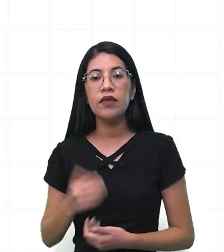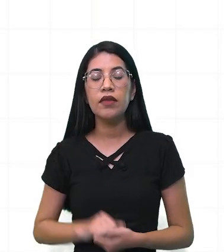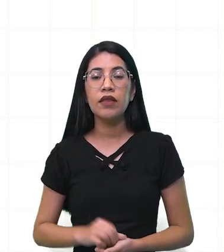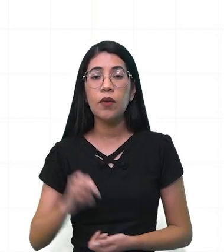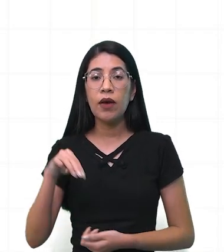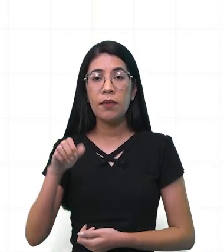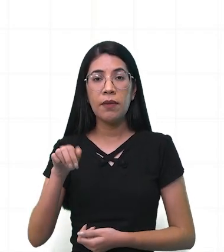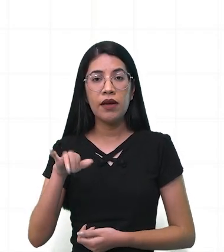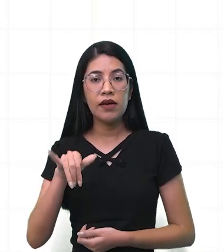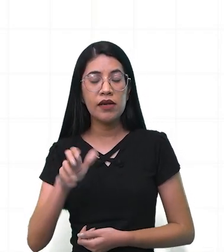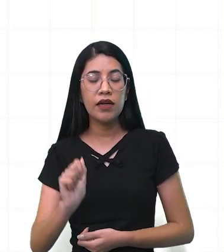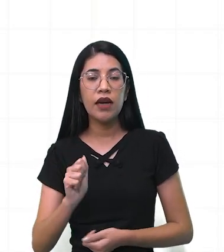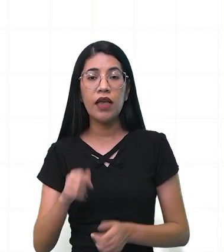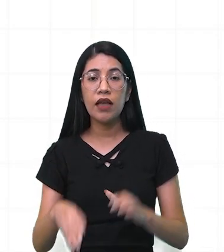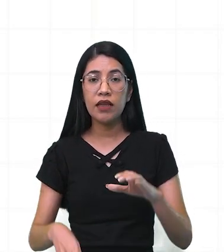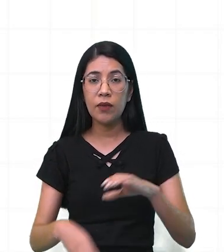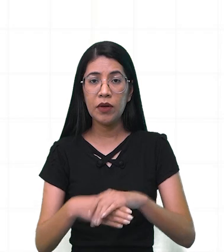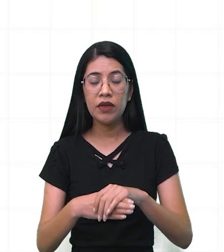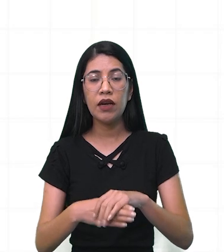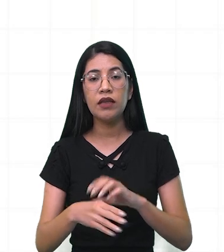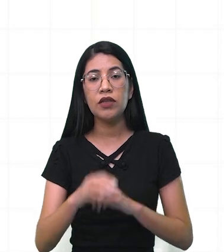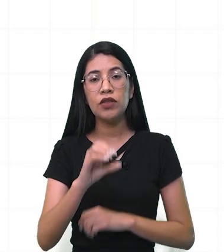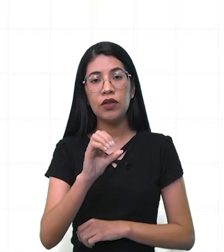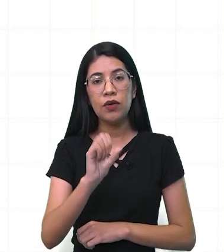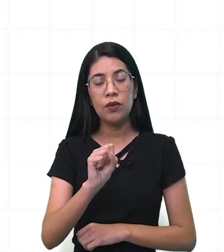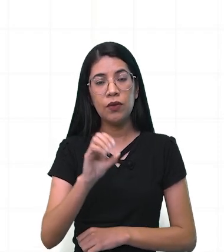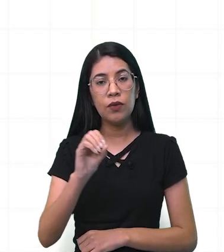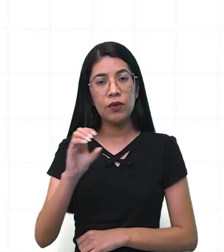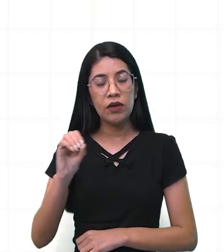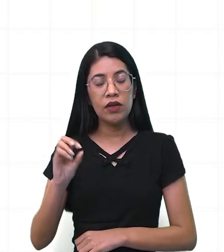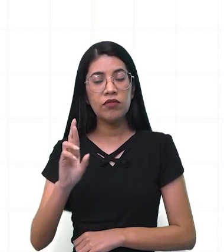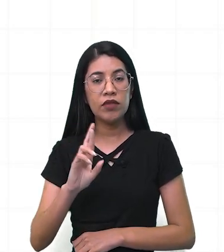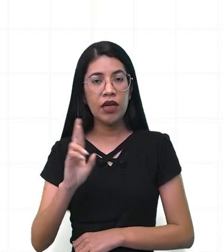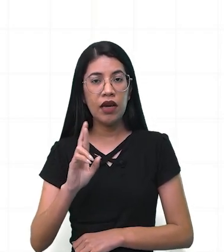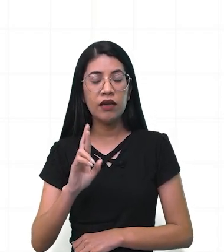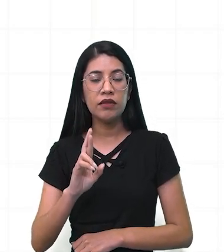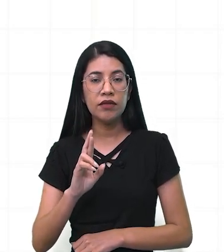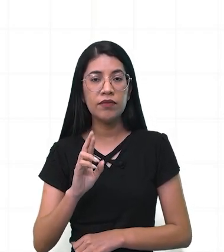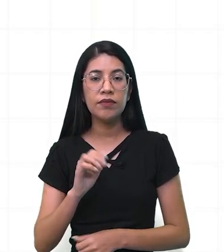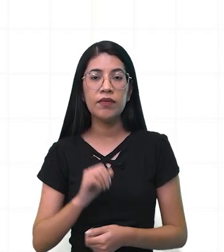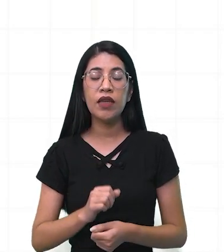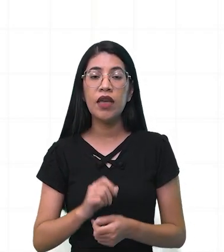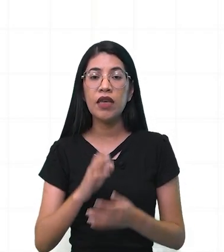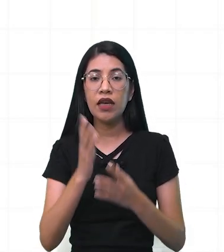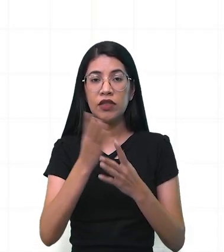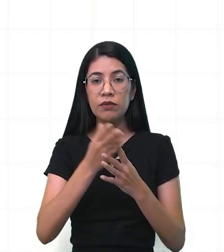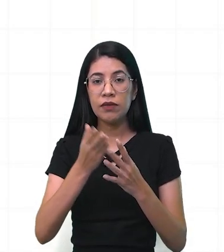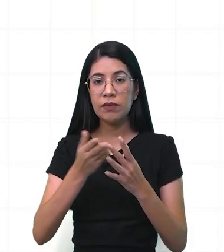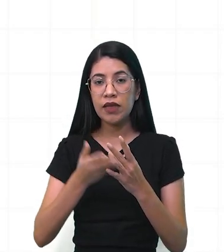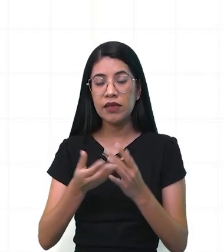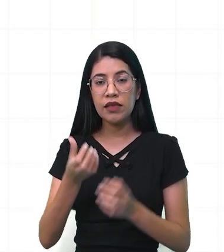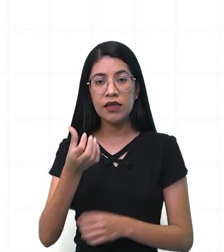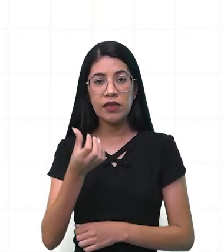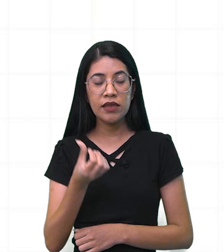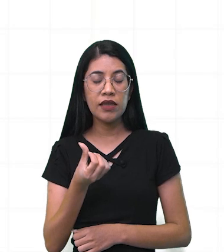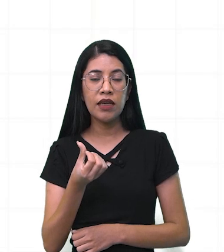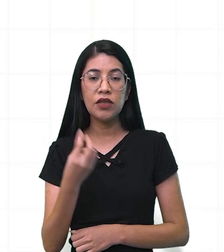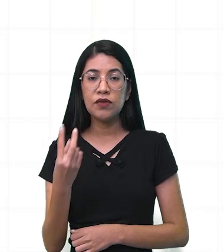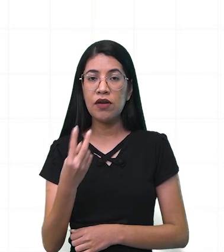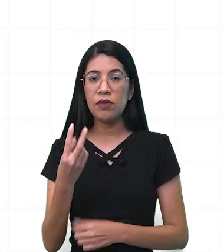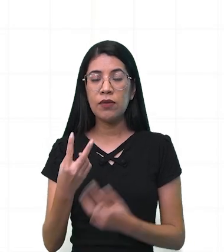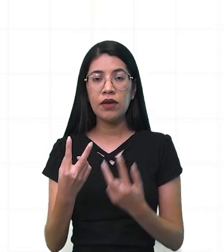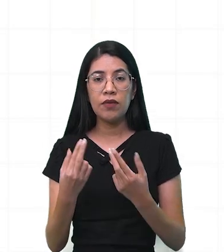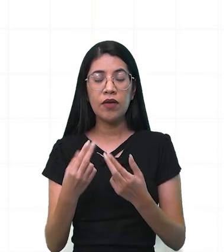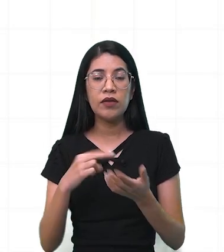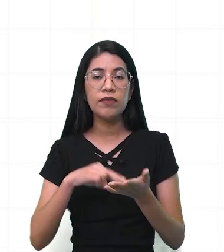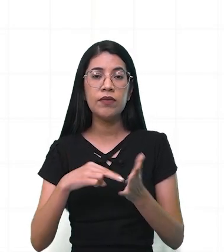deu de entrada R$800, certo? Esse valor aí é fixo. E o restante em 6 parcelas. Iguais, ou seja, 6